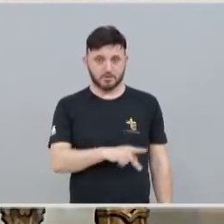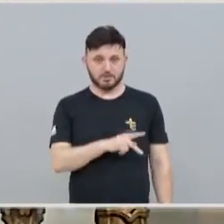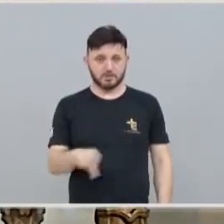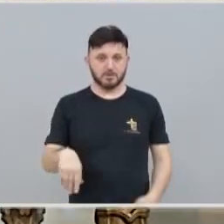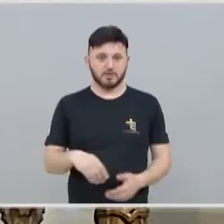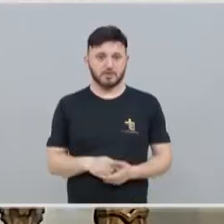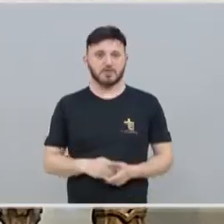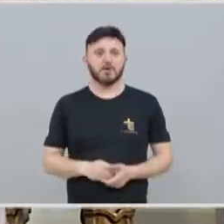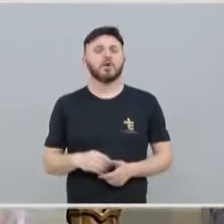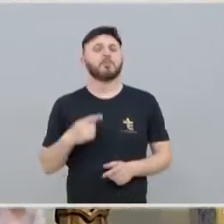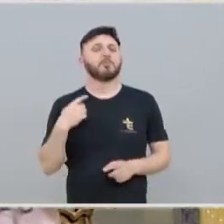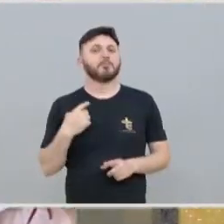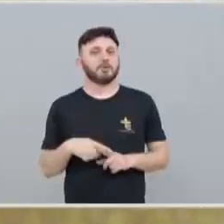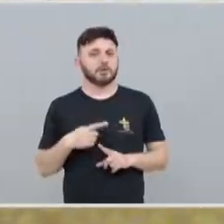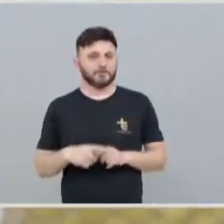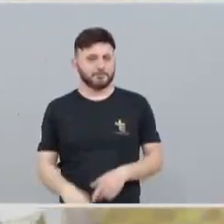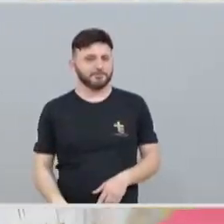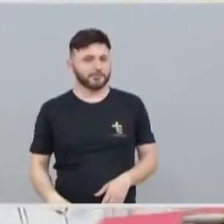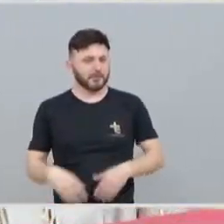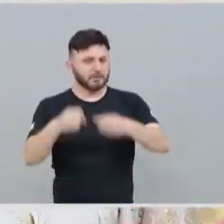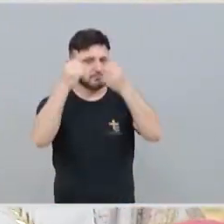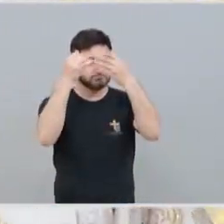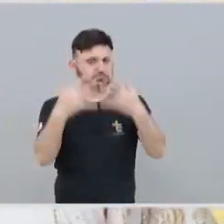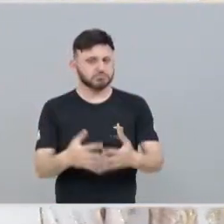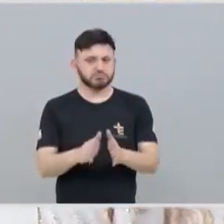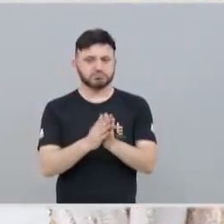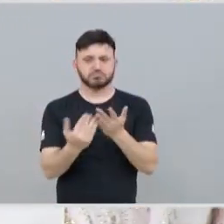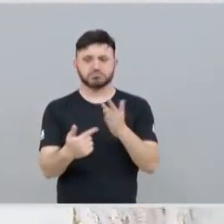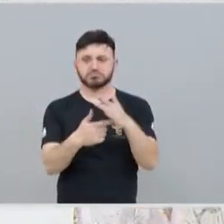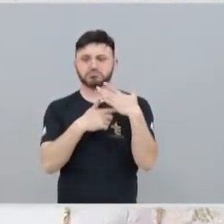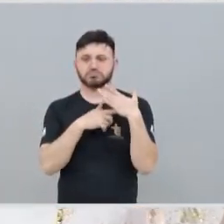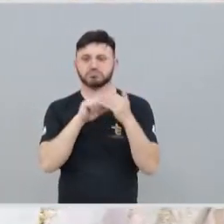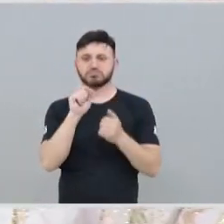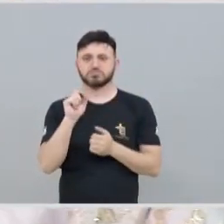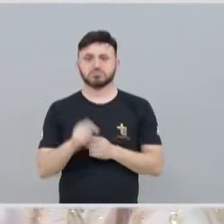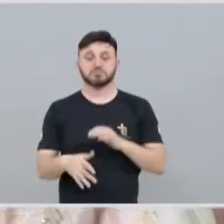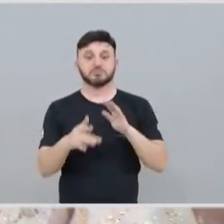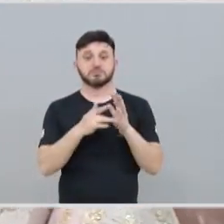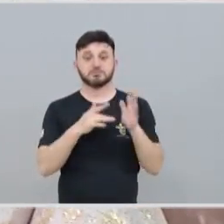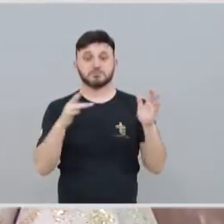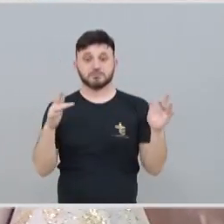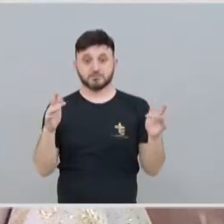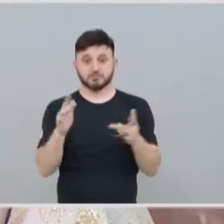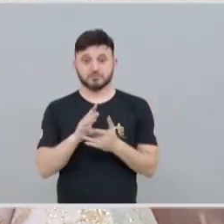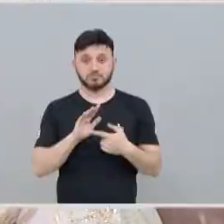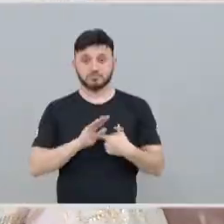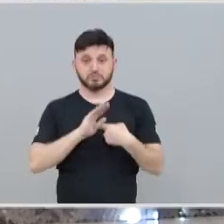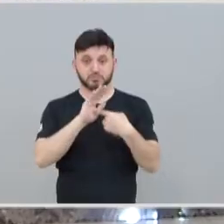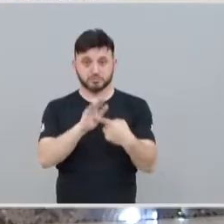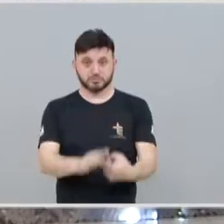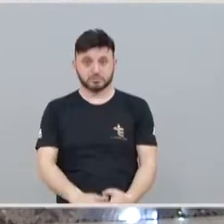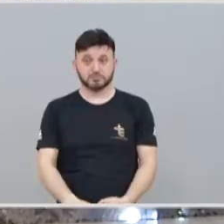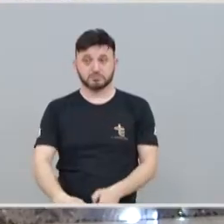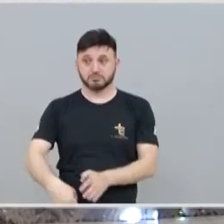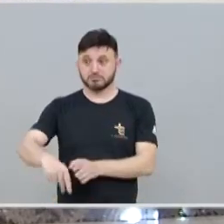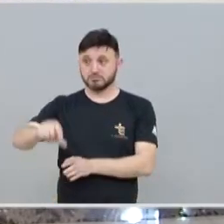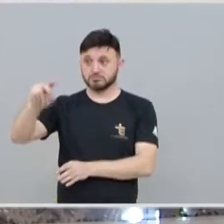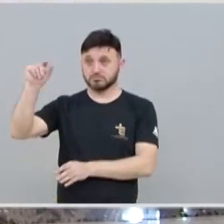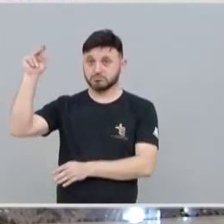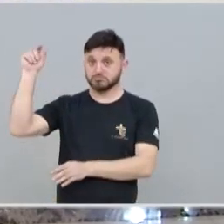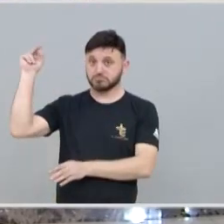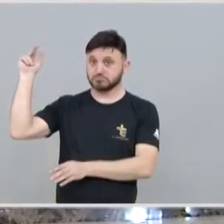jesus estabelece já havia no antigo testamento o conceito de céu